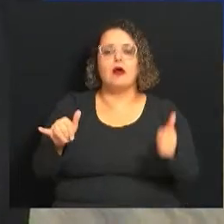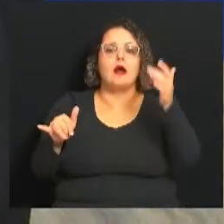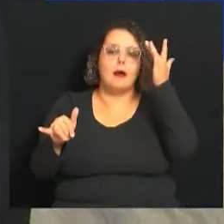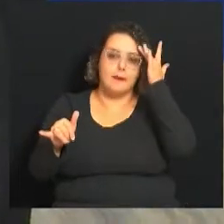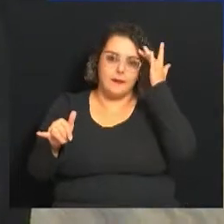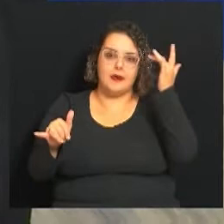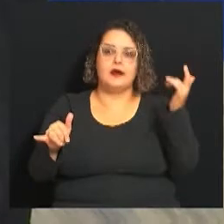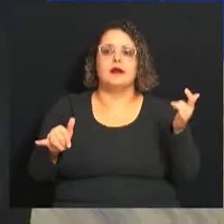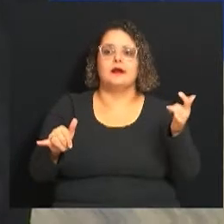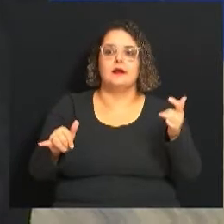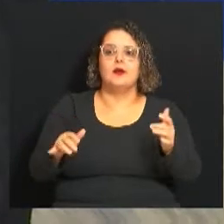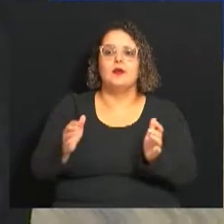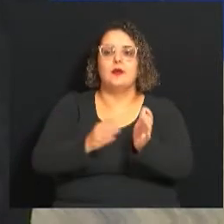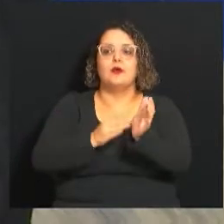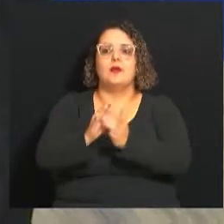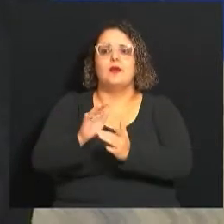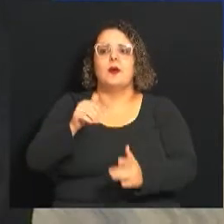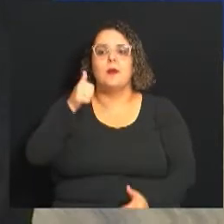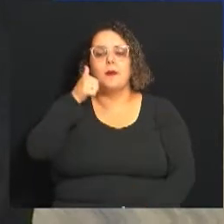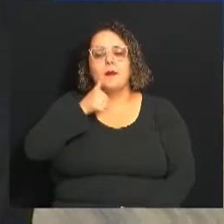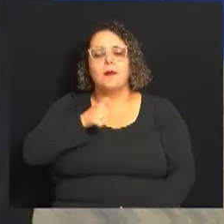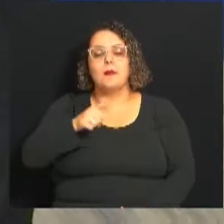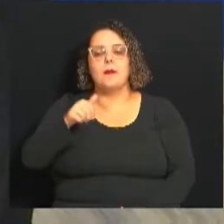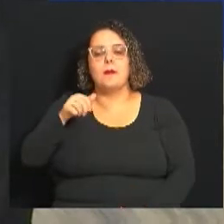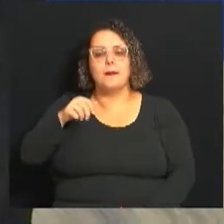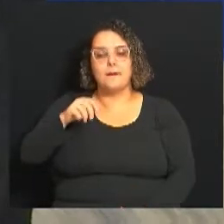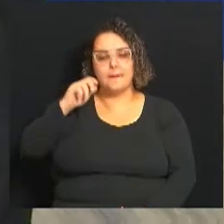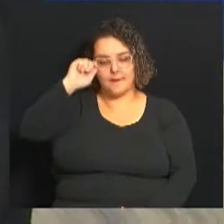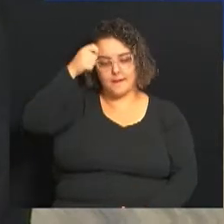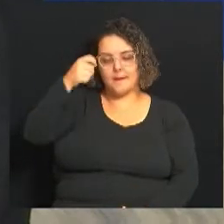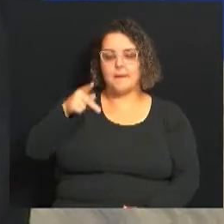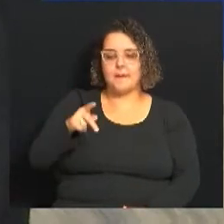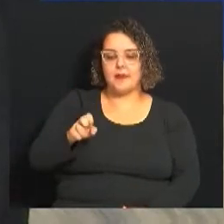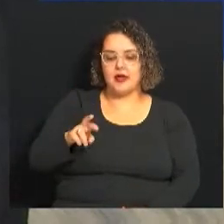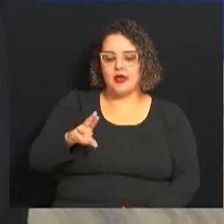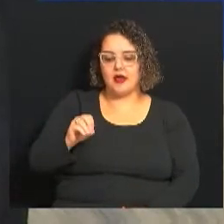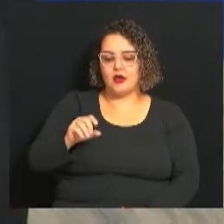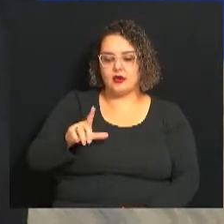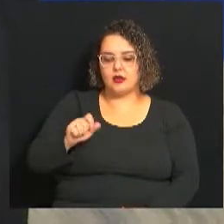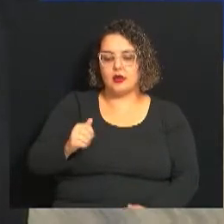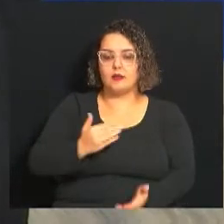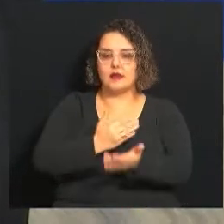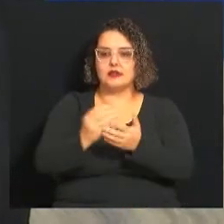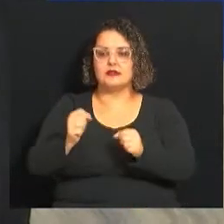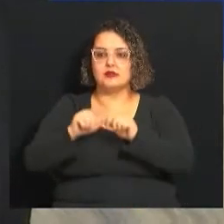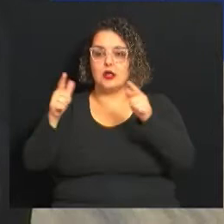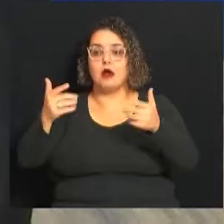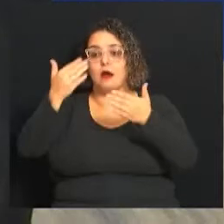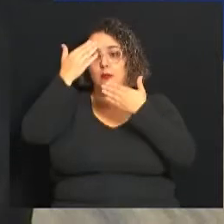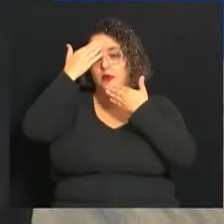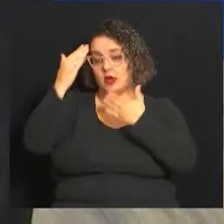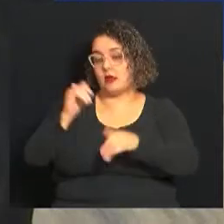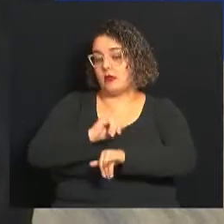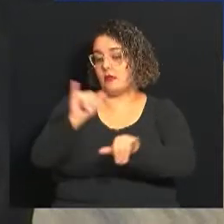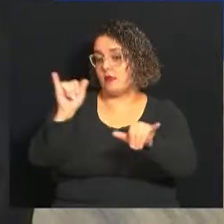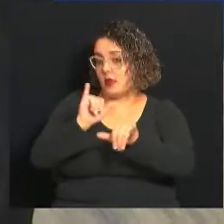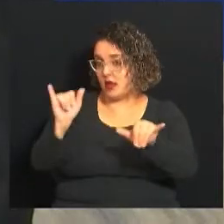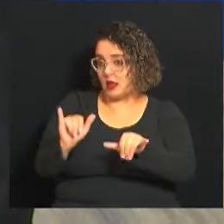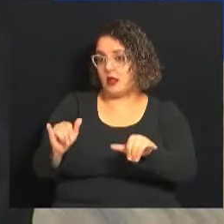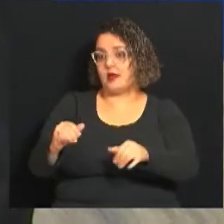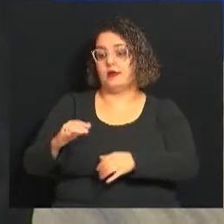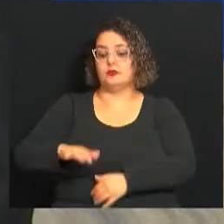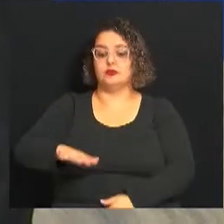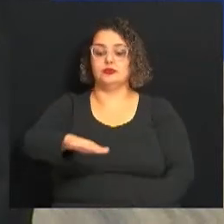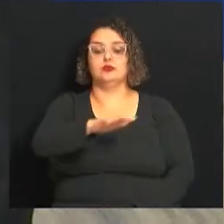concurso Pérola Negra com a programação começando desde cedinho. Mirna Abreu, muito obrigado pelas notícias da Metrópole de